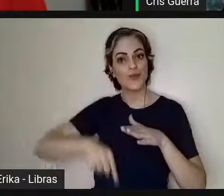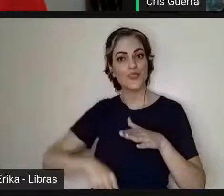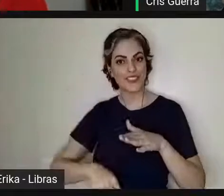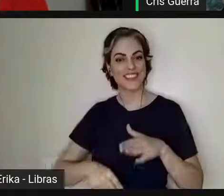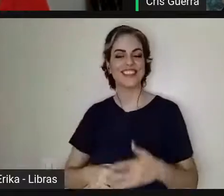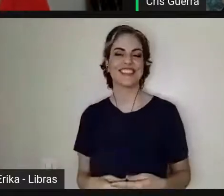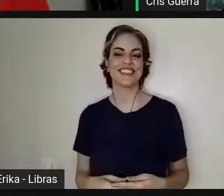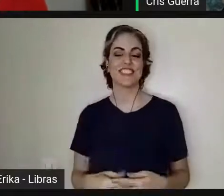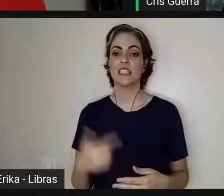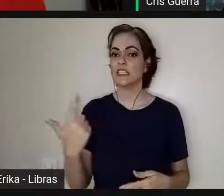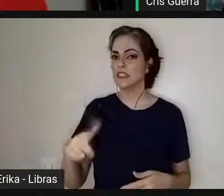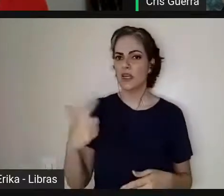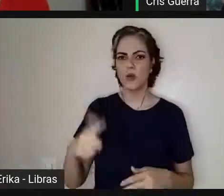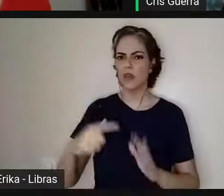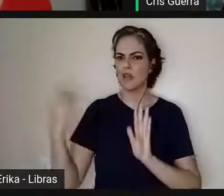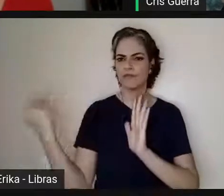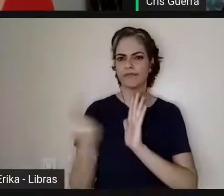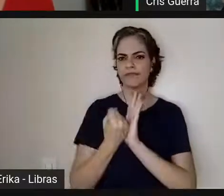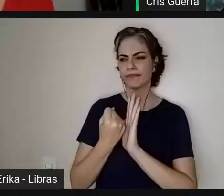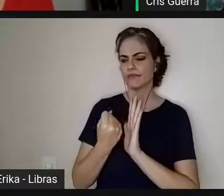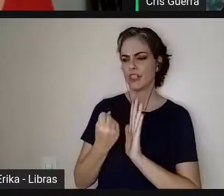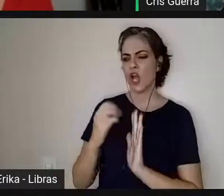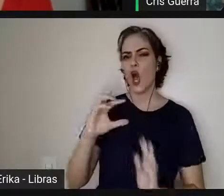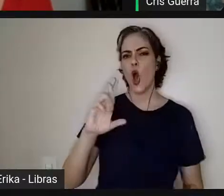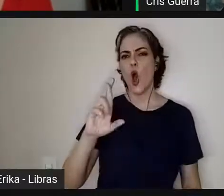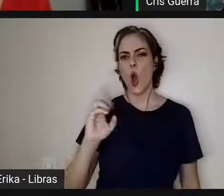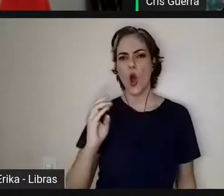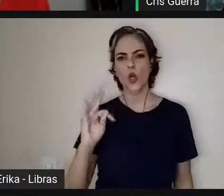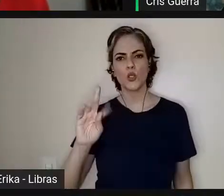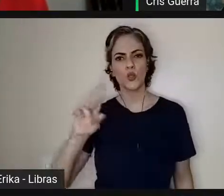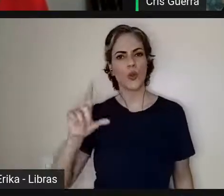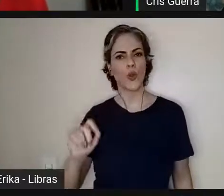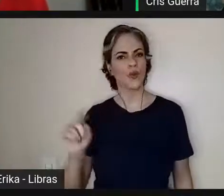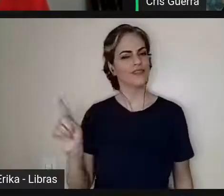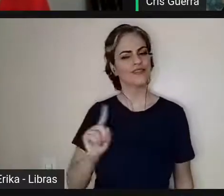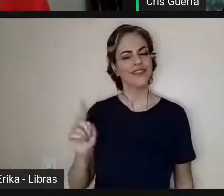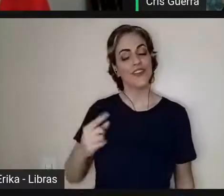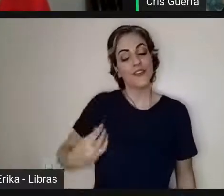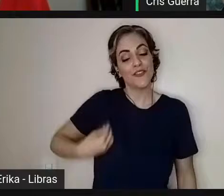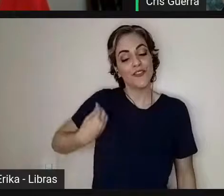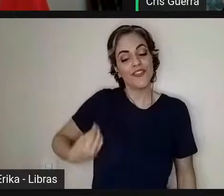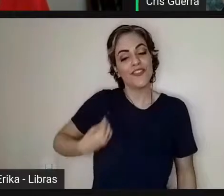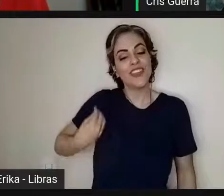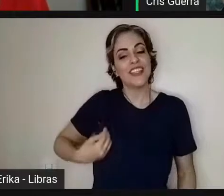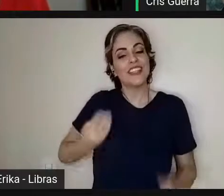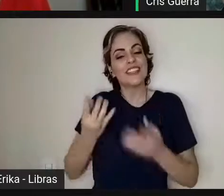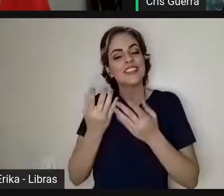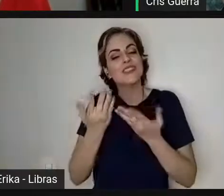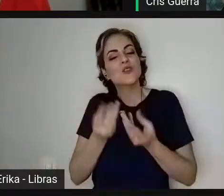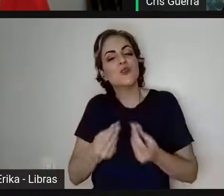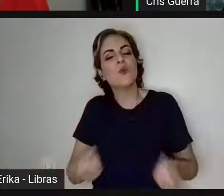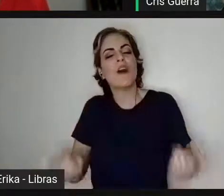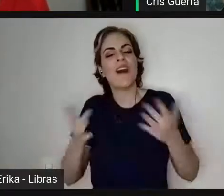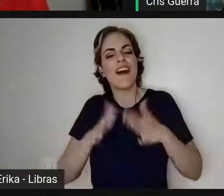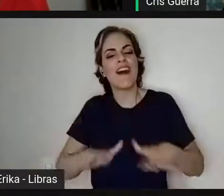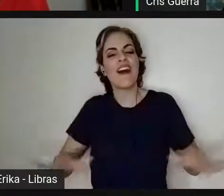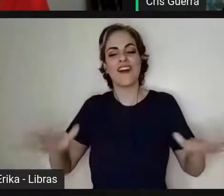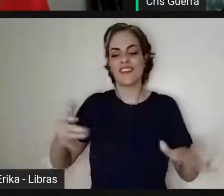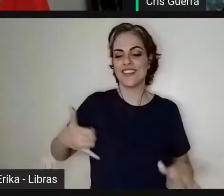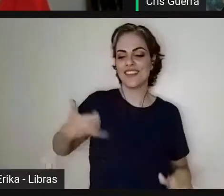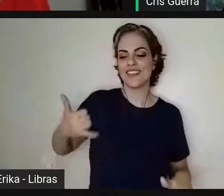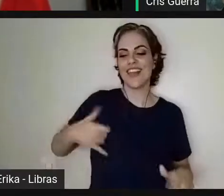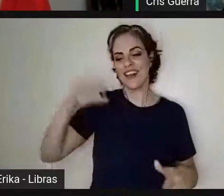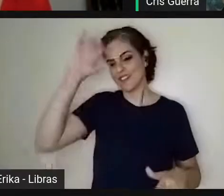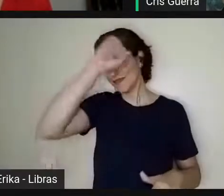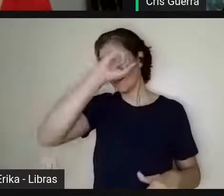tem rótulos e mostra uma visão gentil sobre a vida que a maturidade traz. Cris Guerra é nossa convidada de hoje para falar sobre